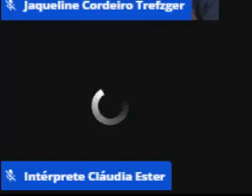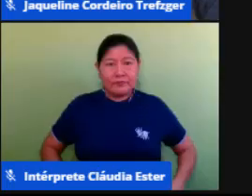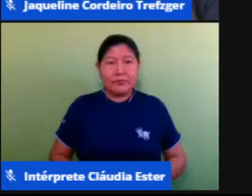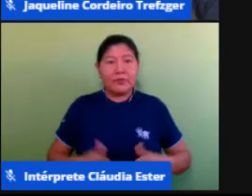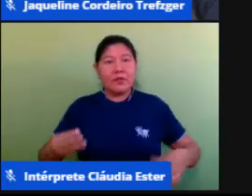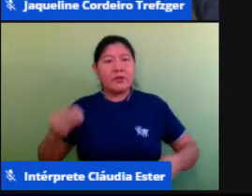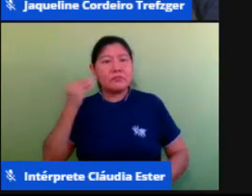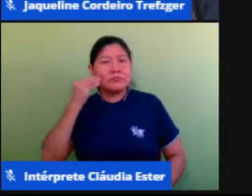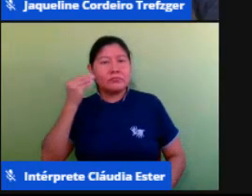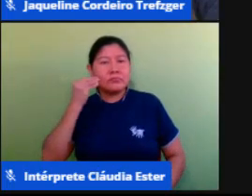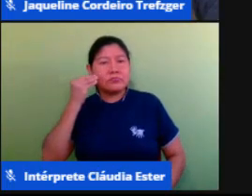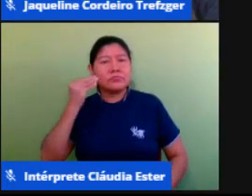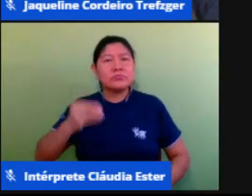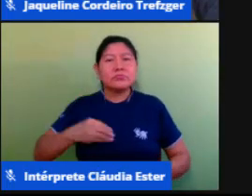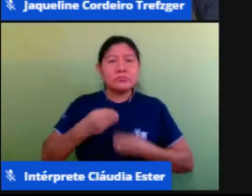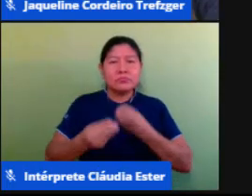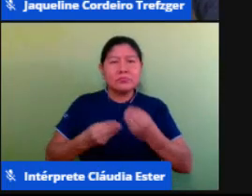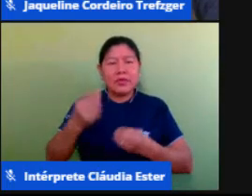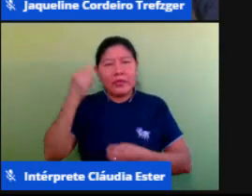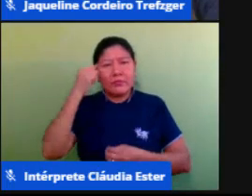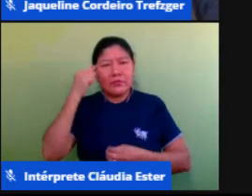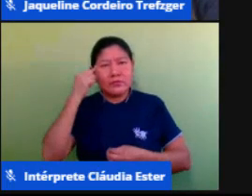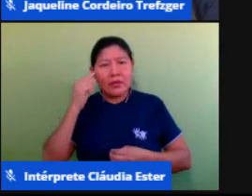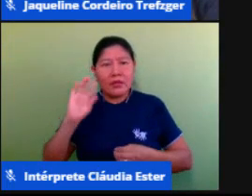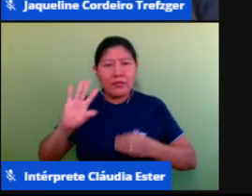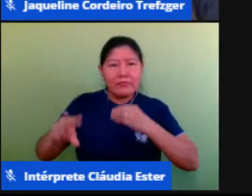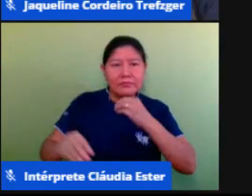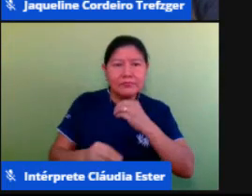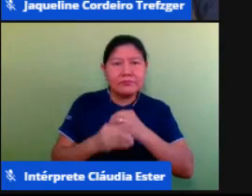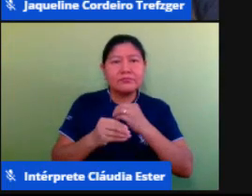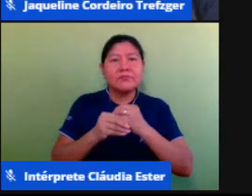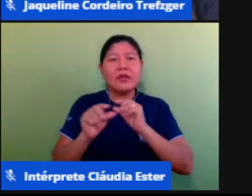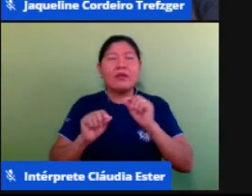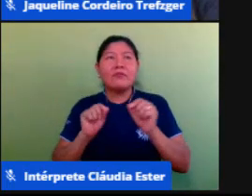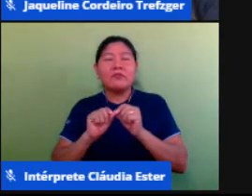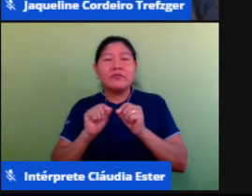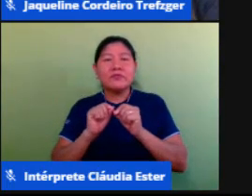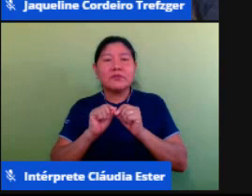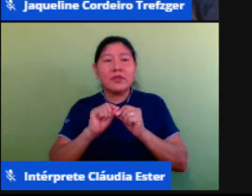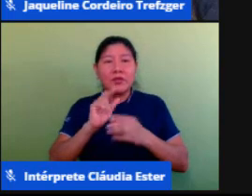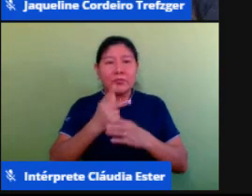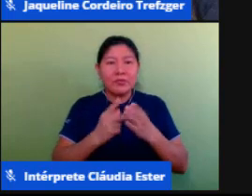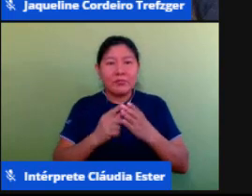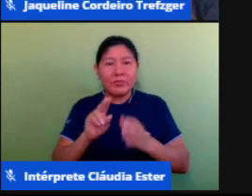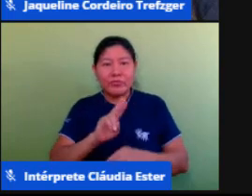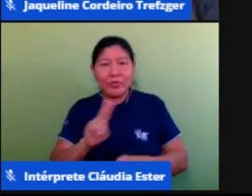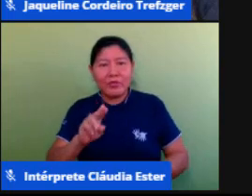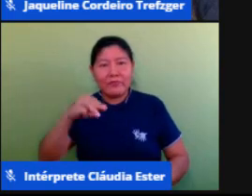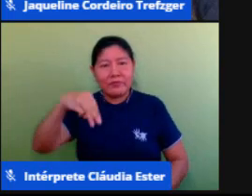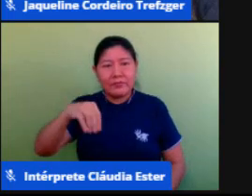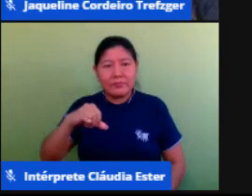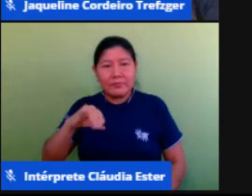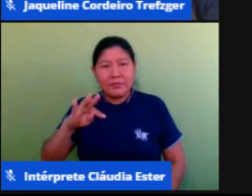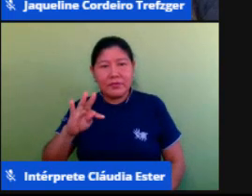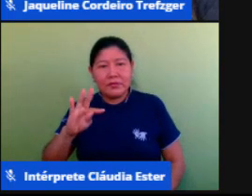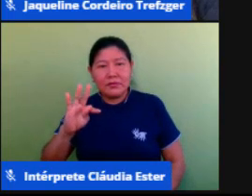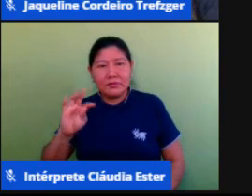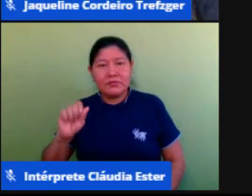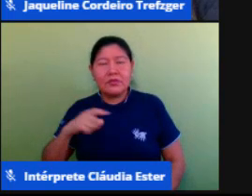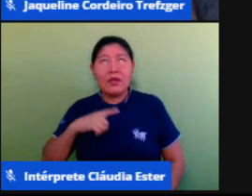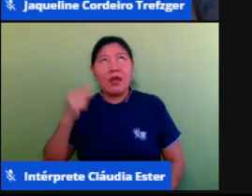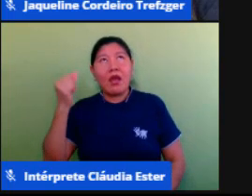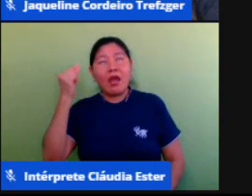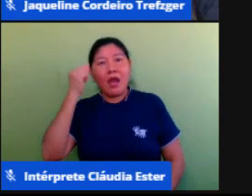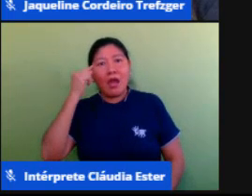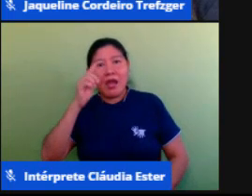vez fazer Meet com eles. Aí eu fiz Meet e deu tão certo, que no primeiro dia que eu fiz